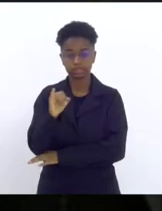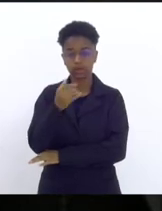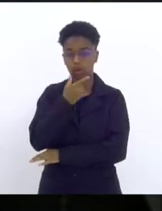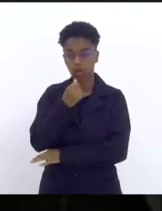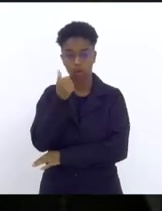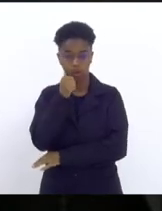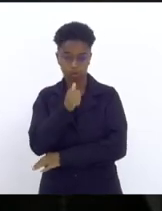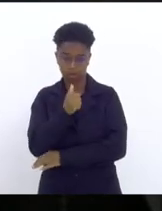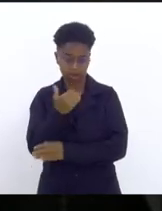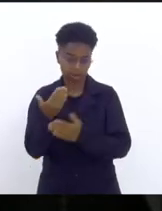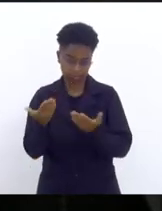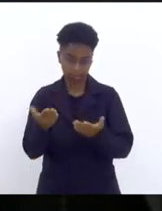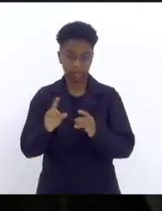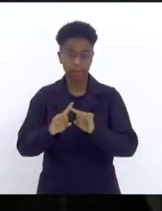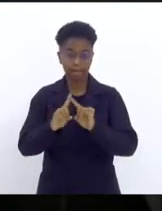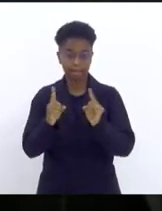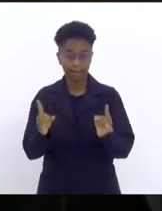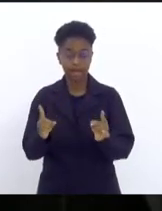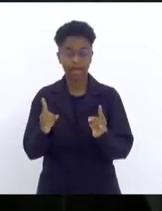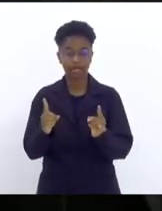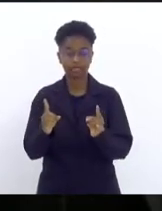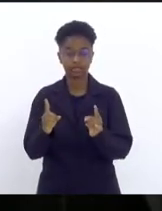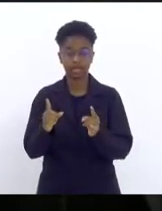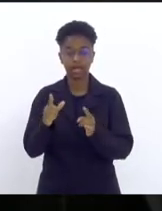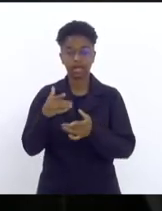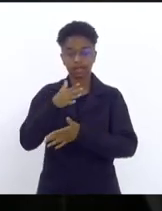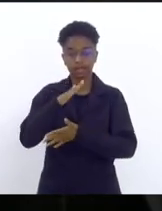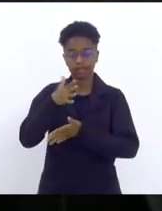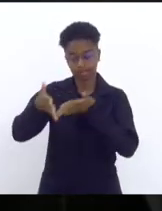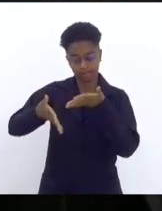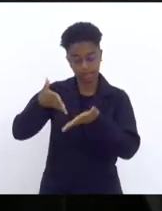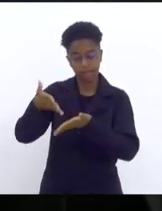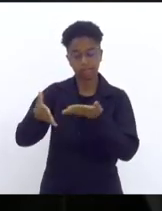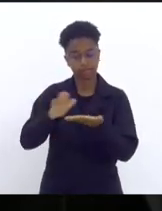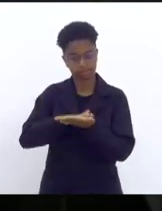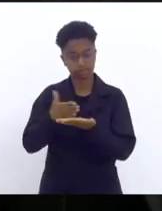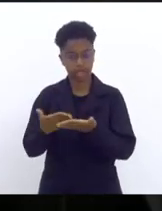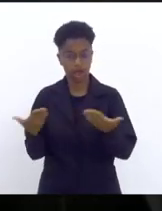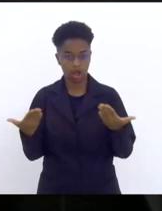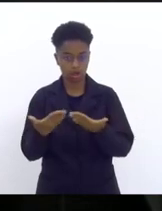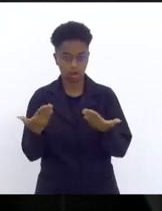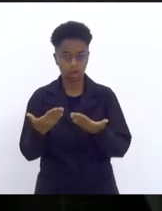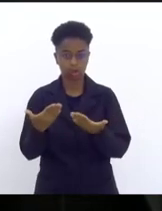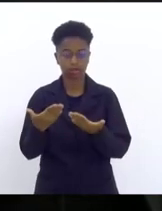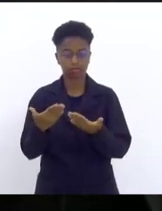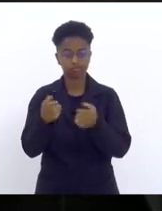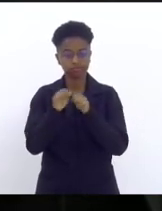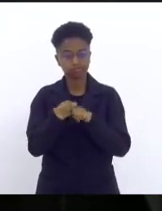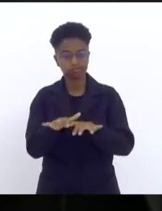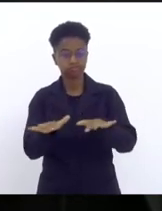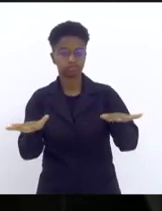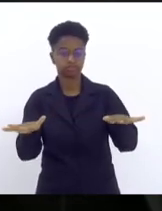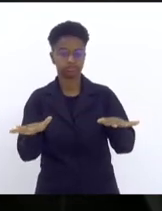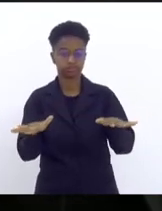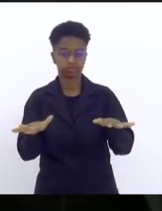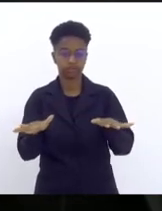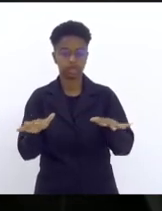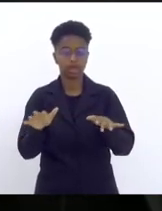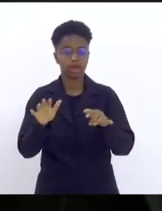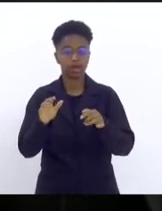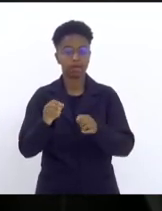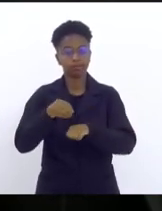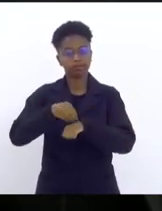senhora intérprete da linguagem de libras que leva a nossa voz aos